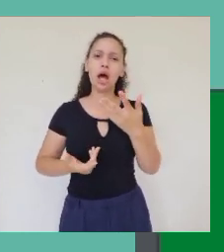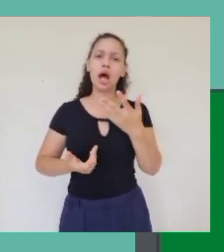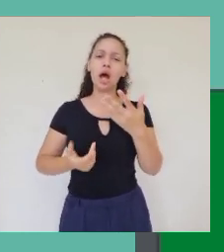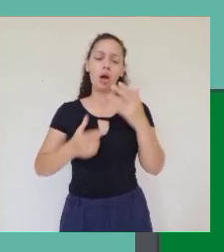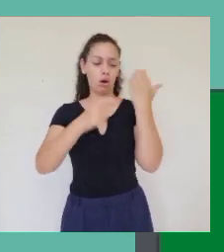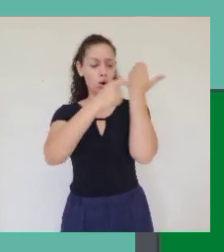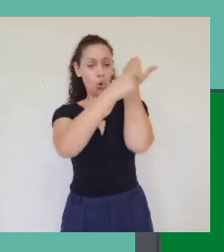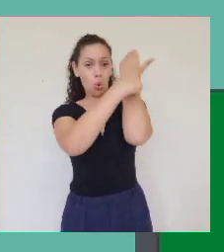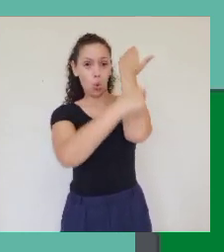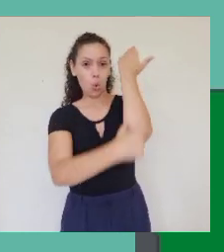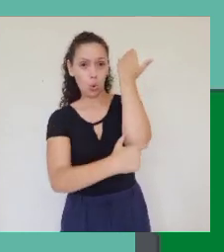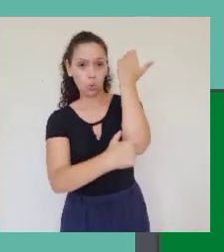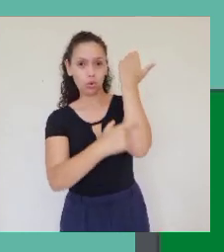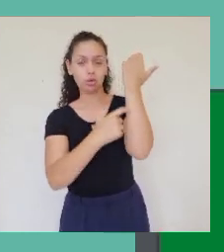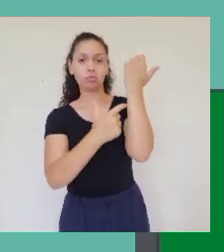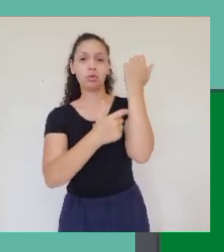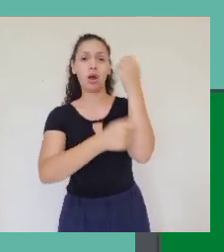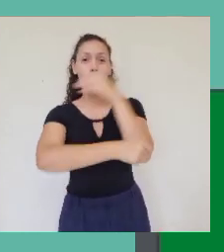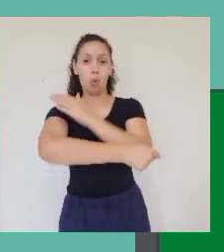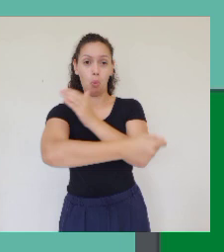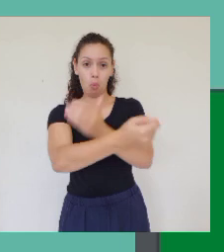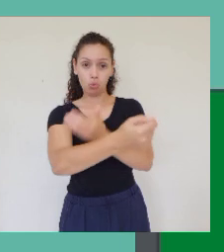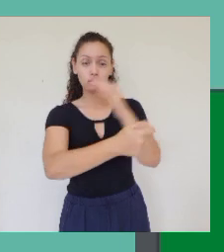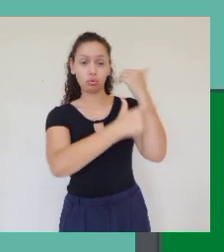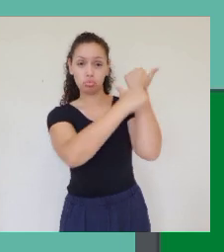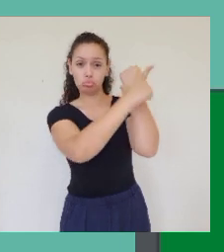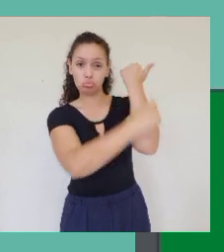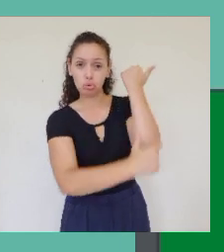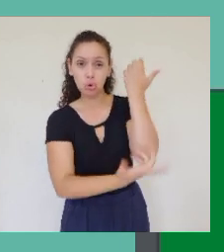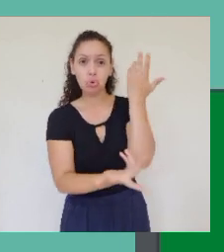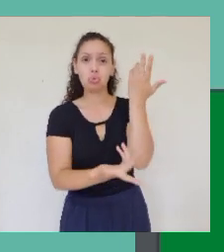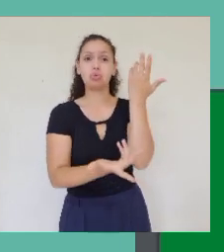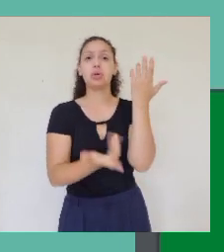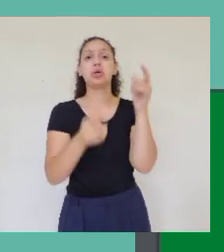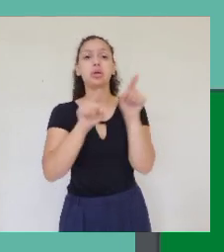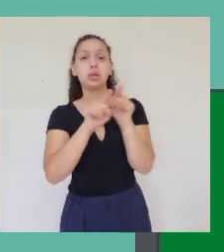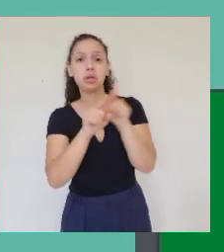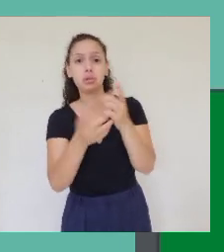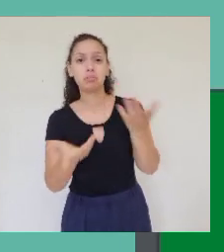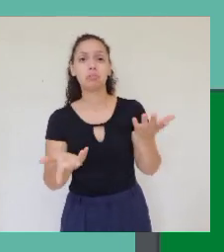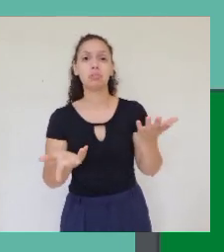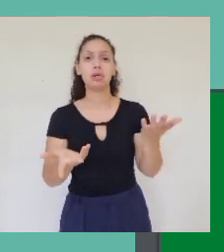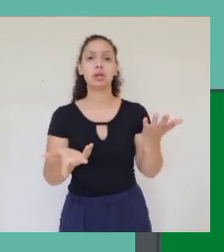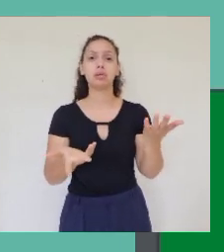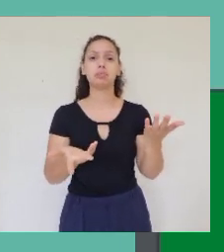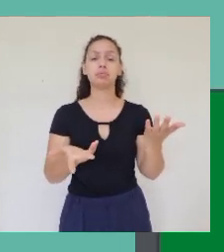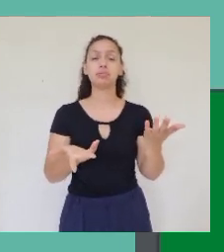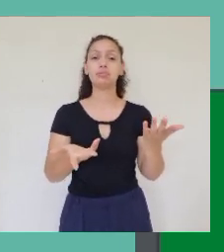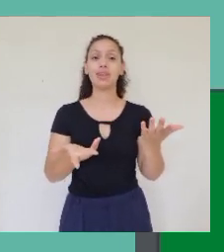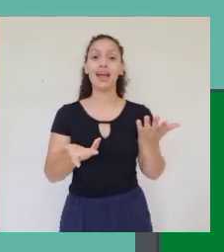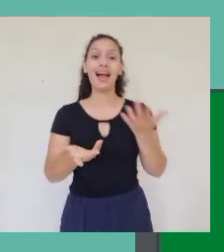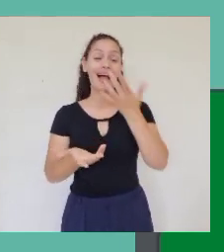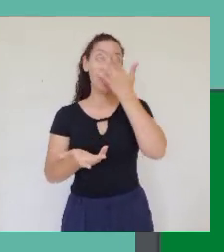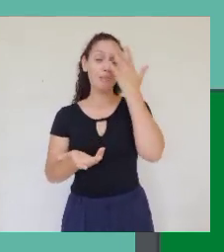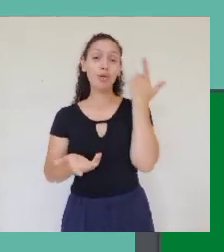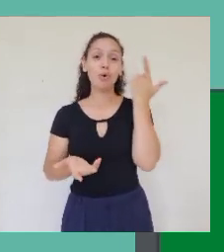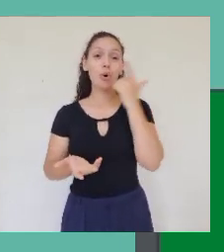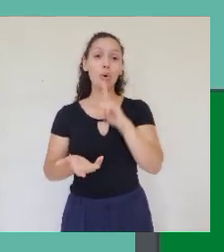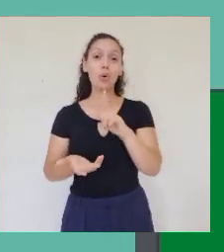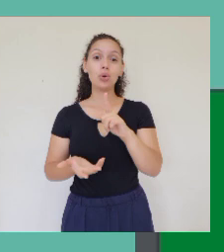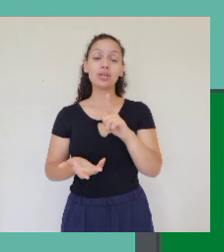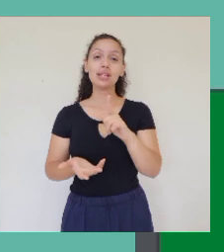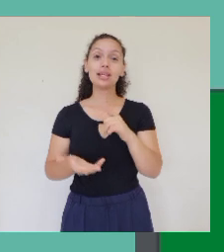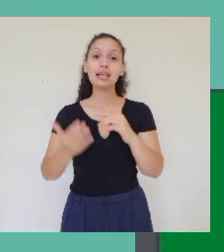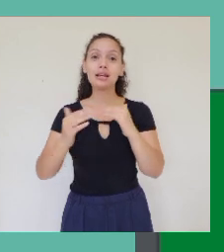coluna. E essas pessoas conseguem permanecer por mais tempo estudando, elas tendem a fadigar menos. Por quê? Porque você está colocando o seu